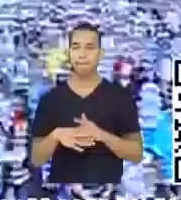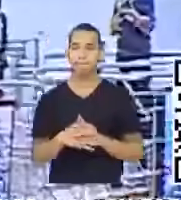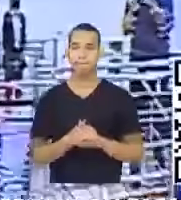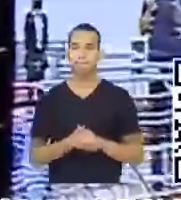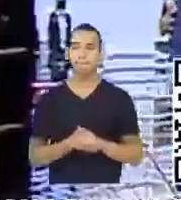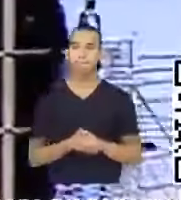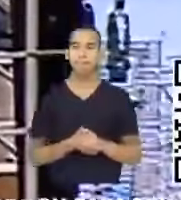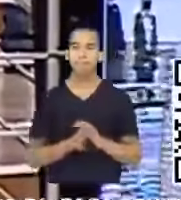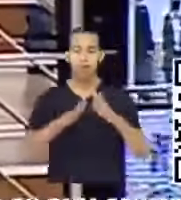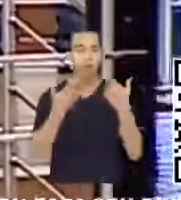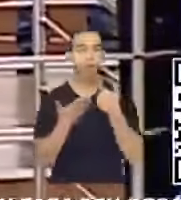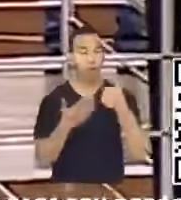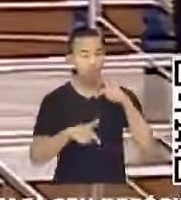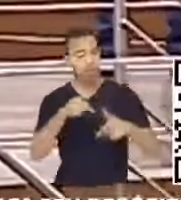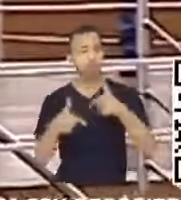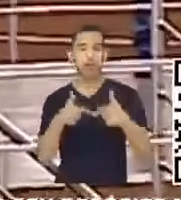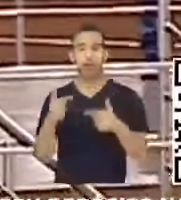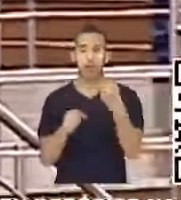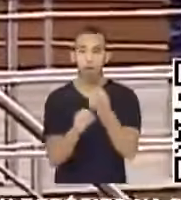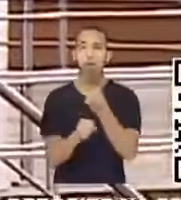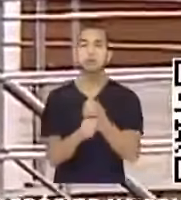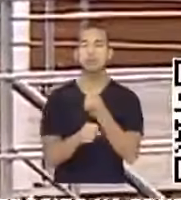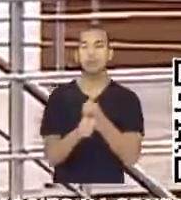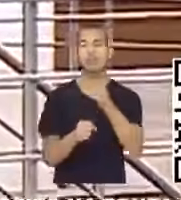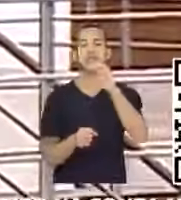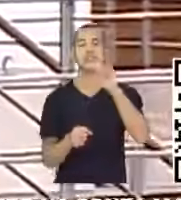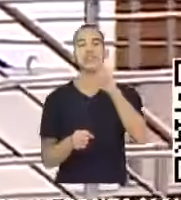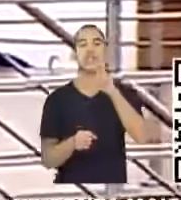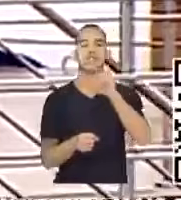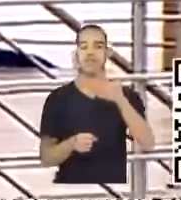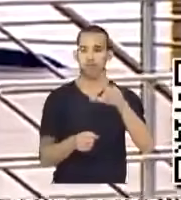e quando eu trabalhava na construção civil